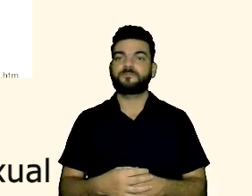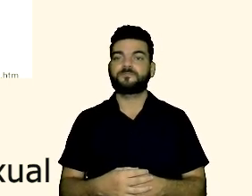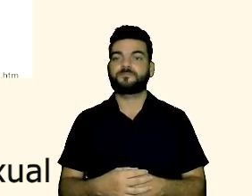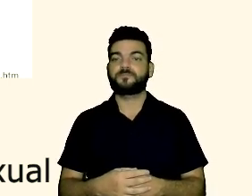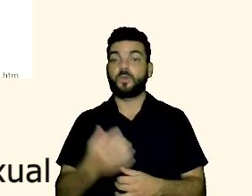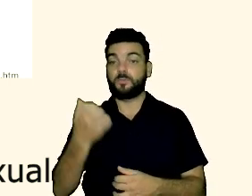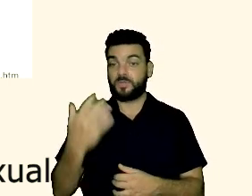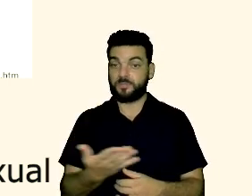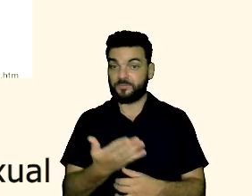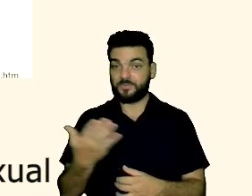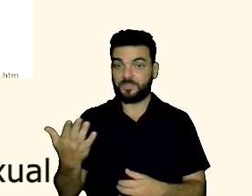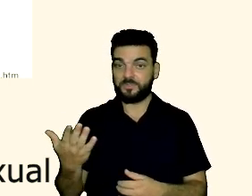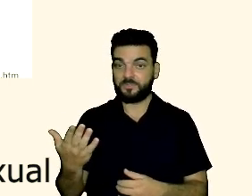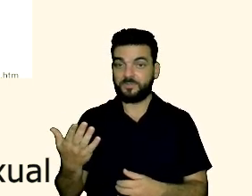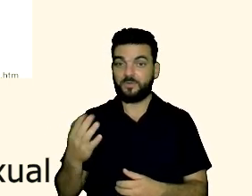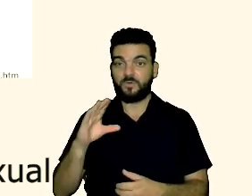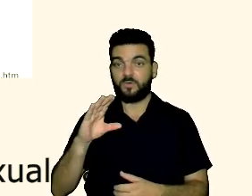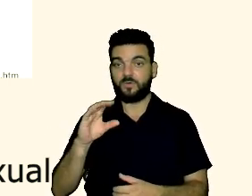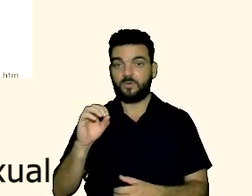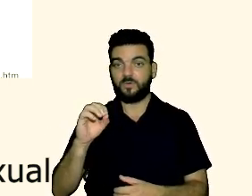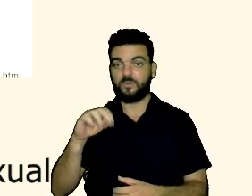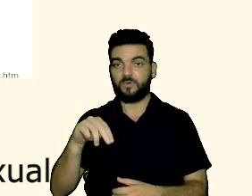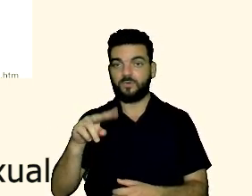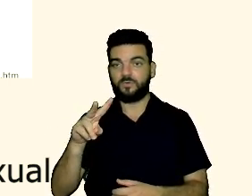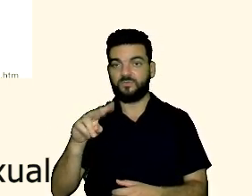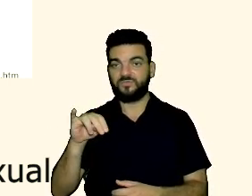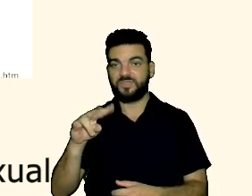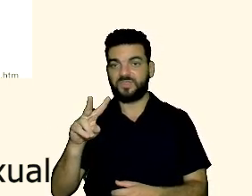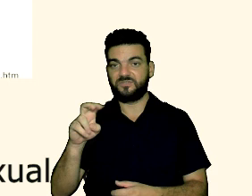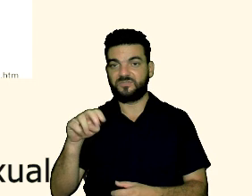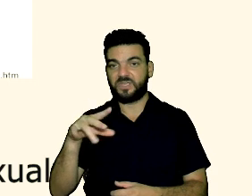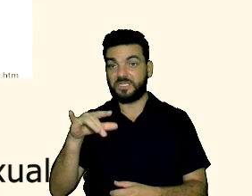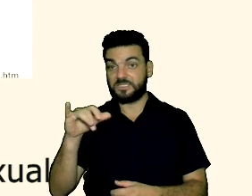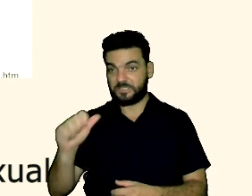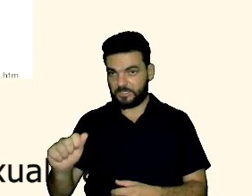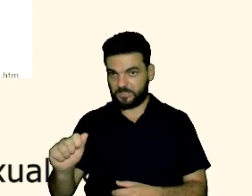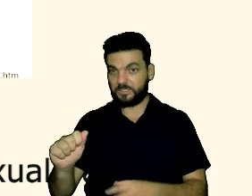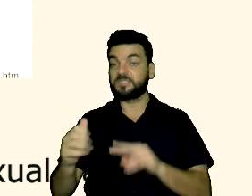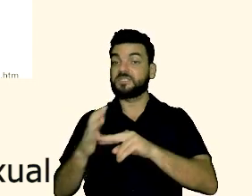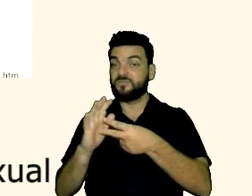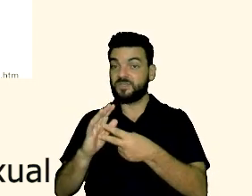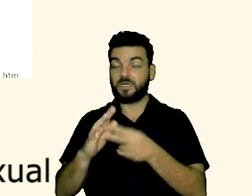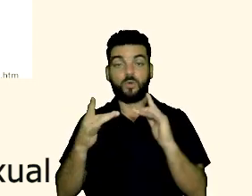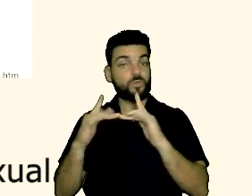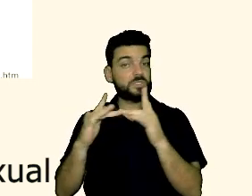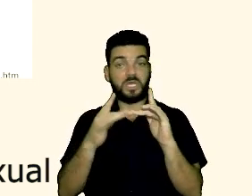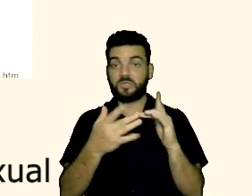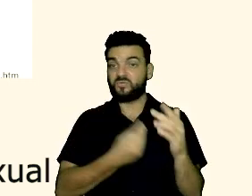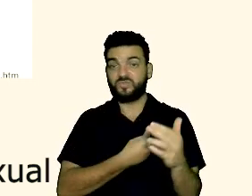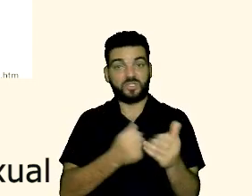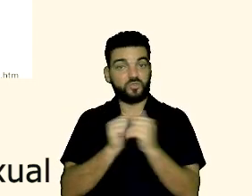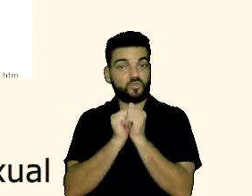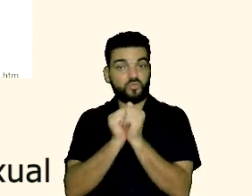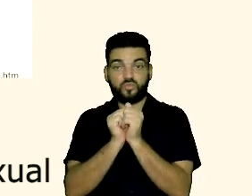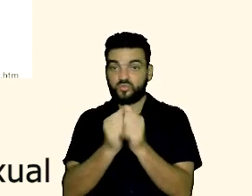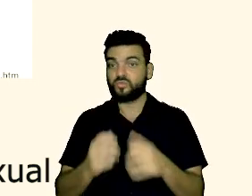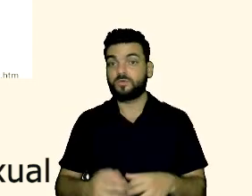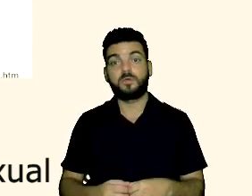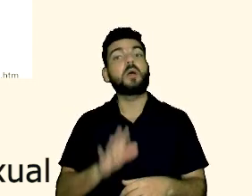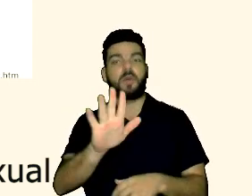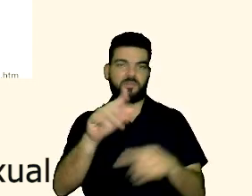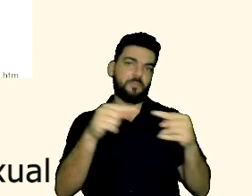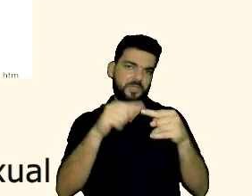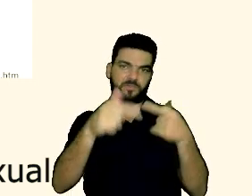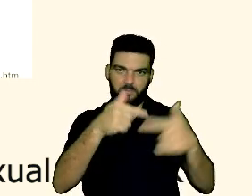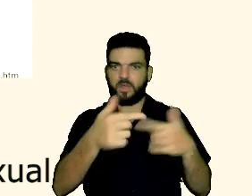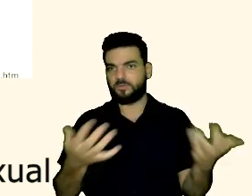latim conviver, estar junto, compartilhar, no mundo do trabalho, ele é praticamente cotidiano, né? Nós estamos